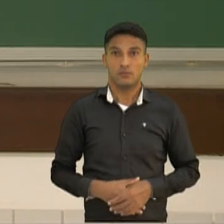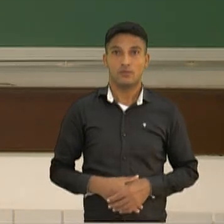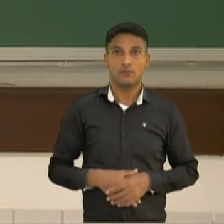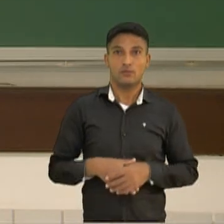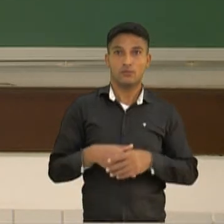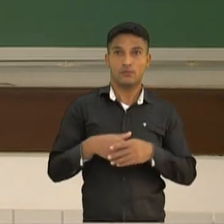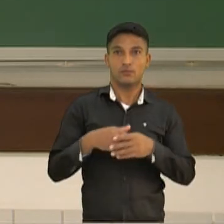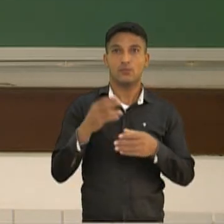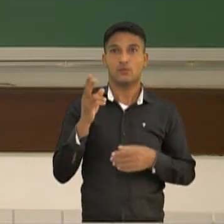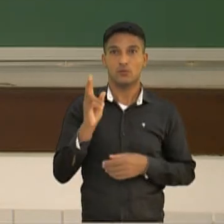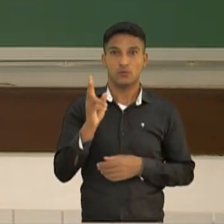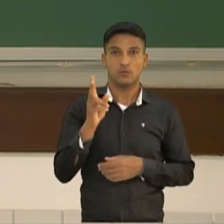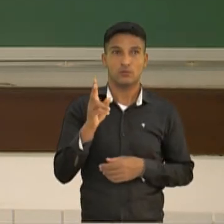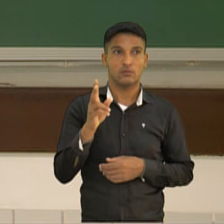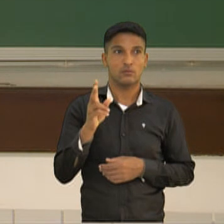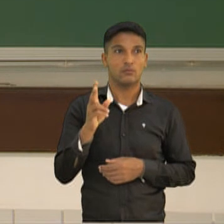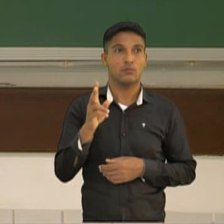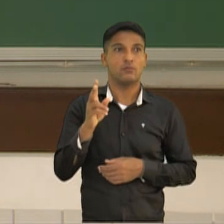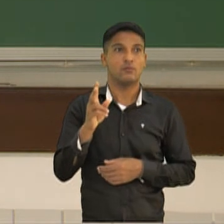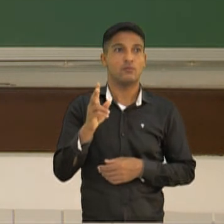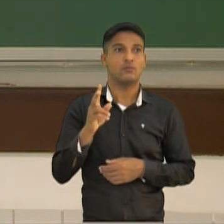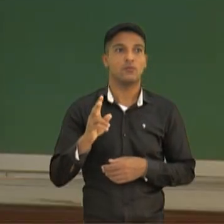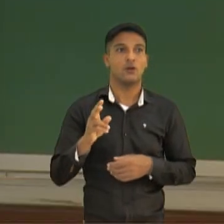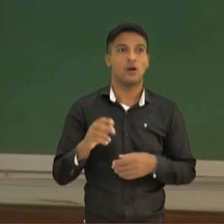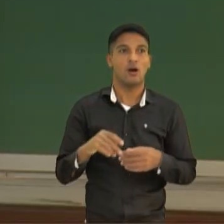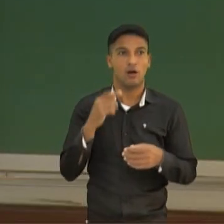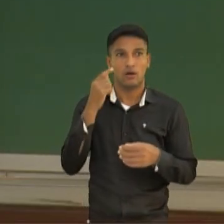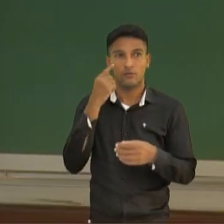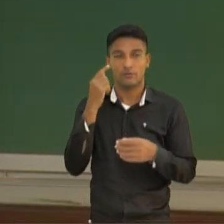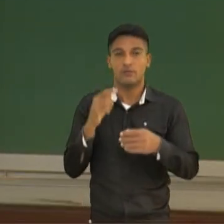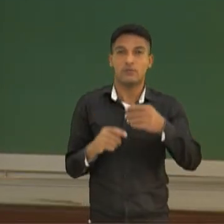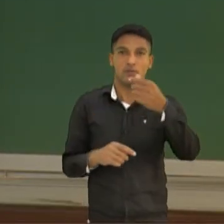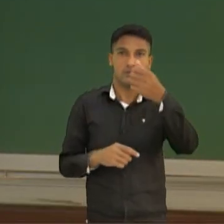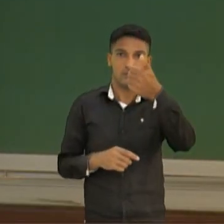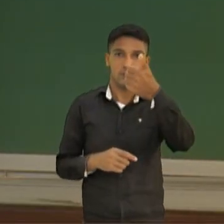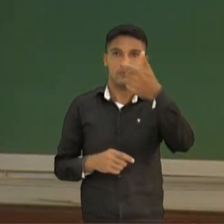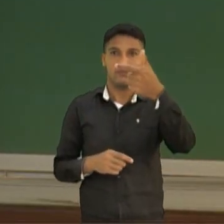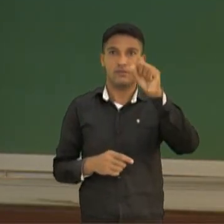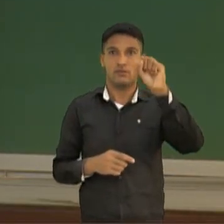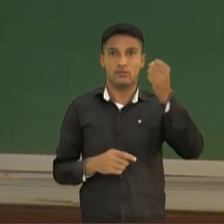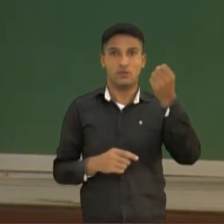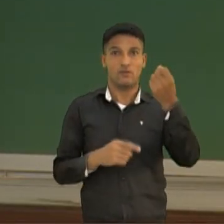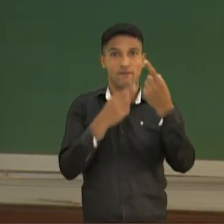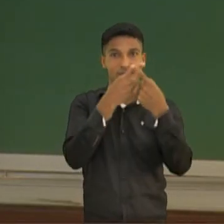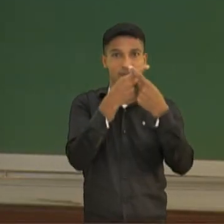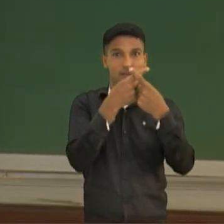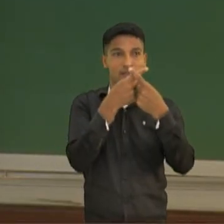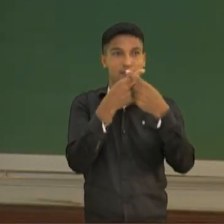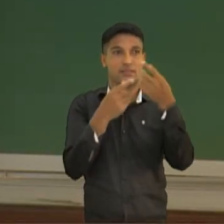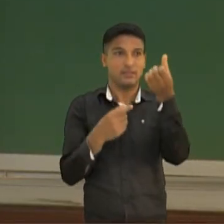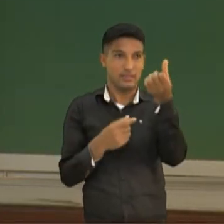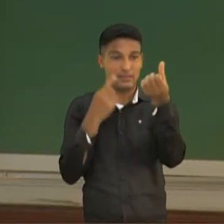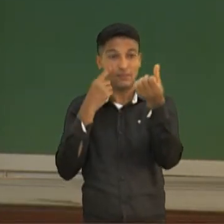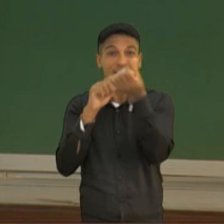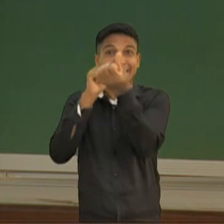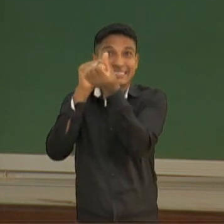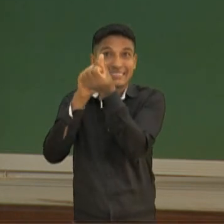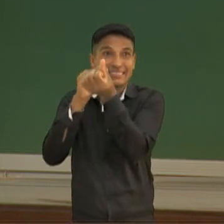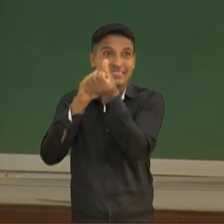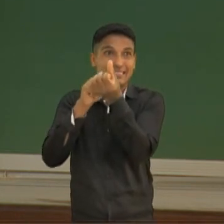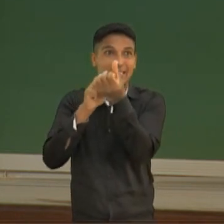Vamos lá? Vamos testar? Olha lá o que a prof acabou de falar. Ó, se eu pegar o 6, eu posso separar